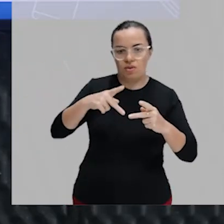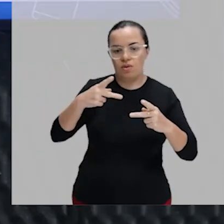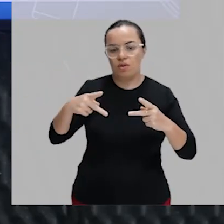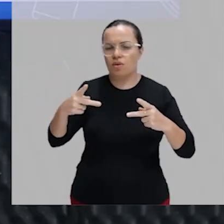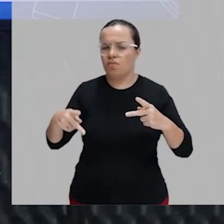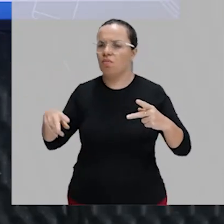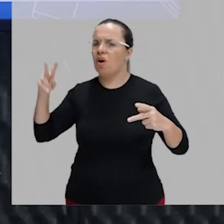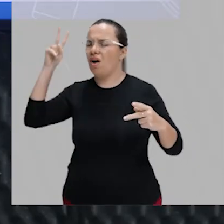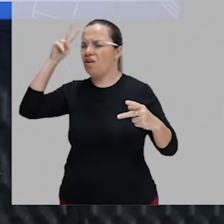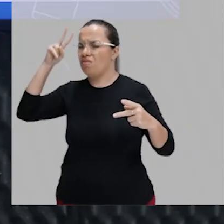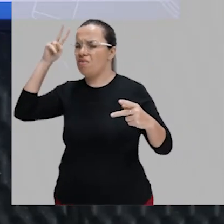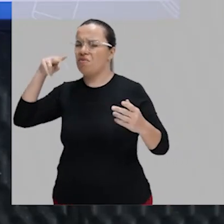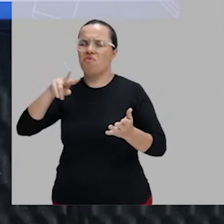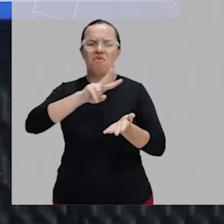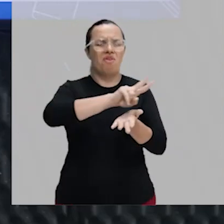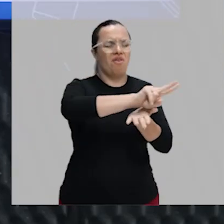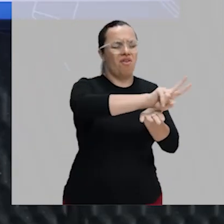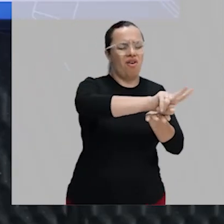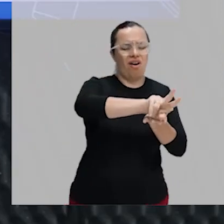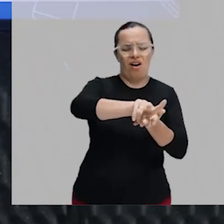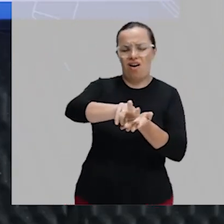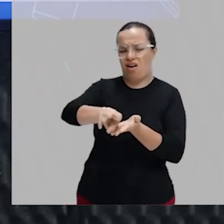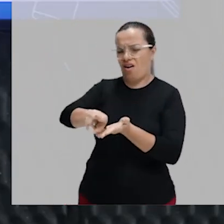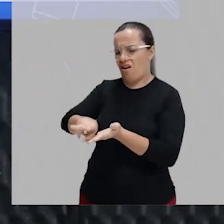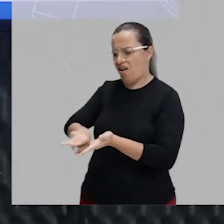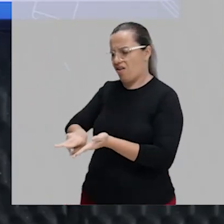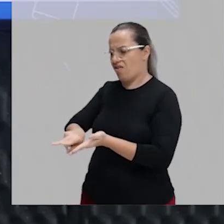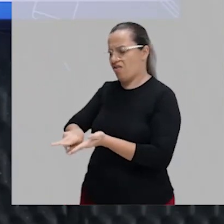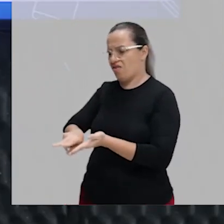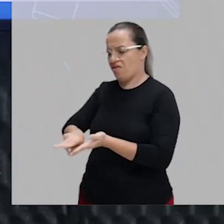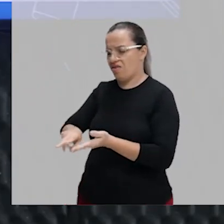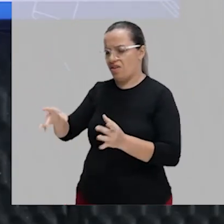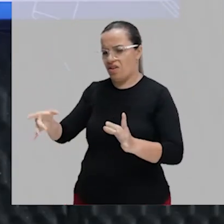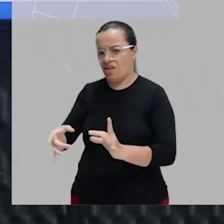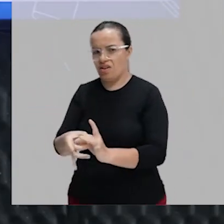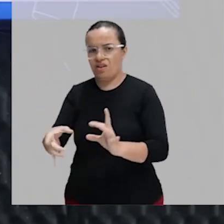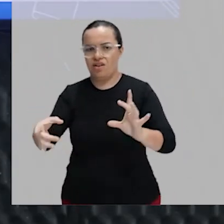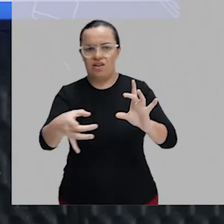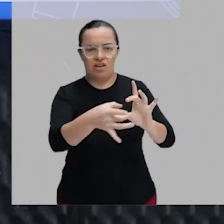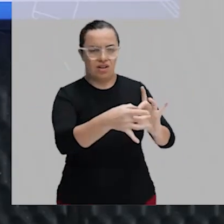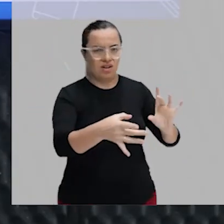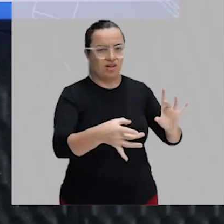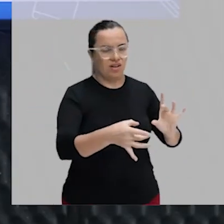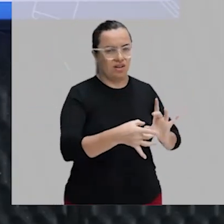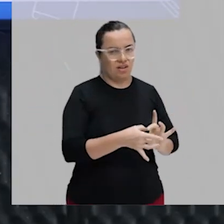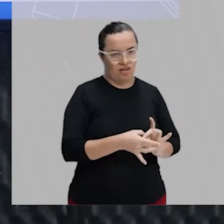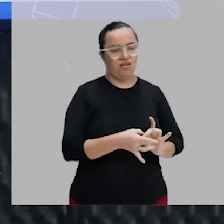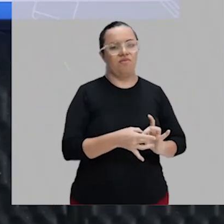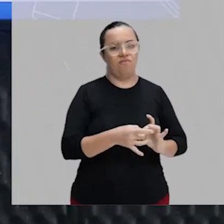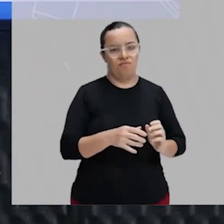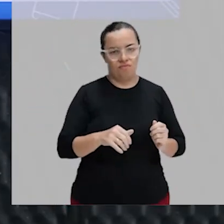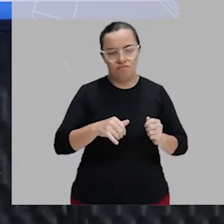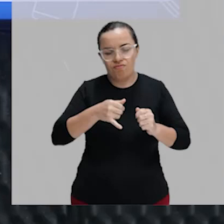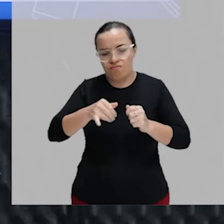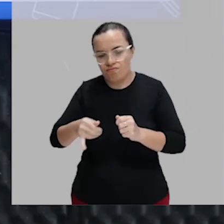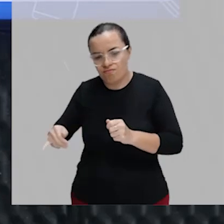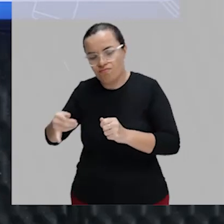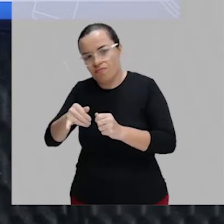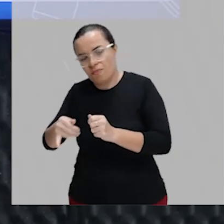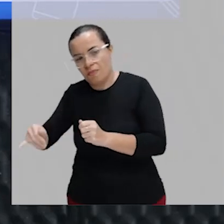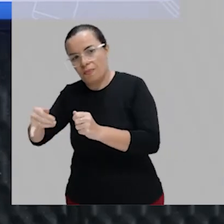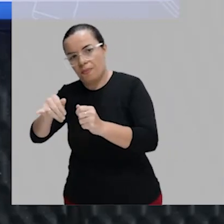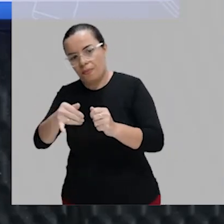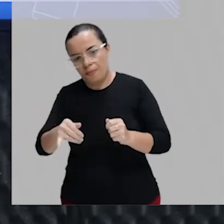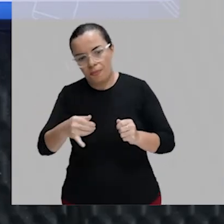por vários aminoácidos, um ligado ao outro, por ligações peptídicas. A sequência